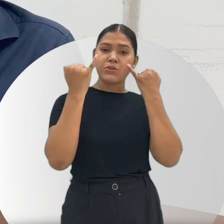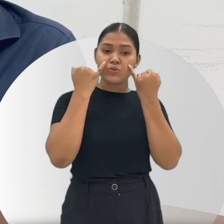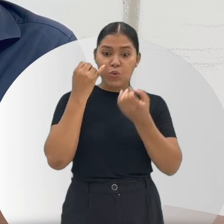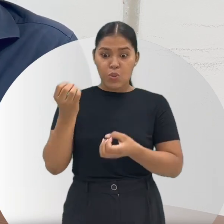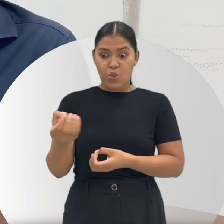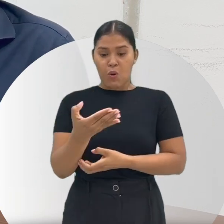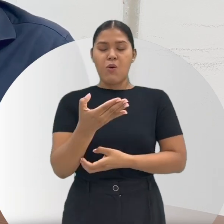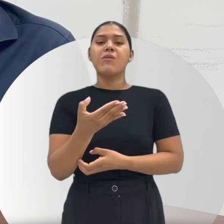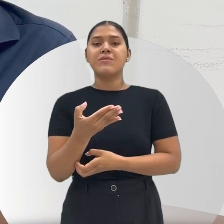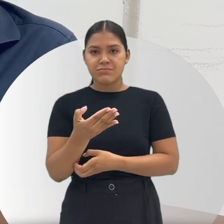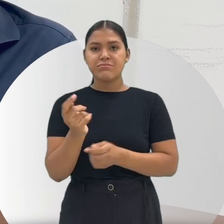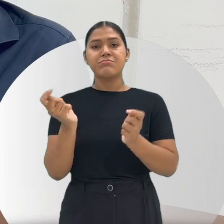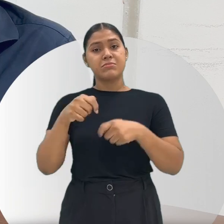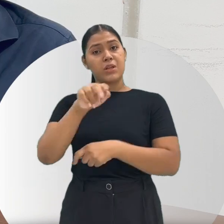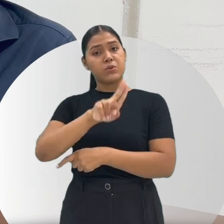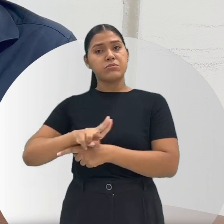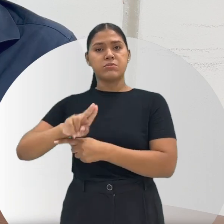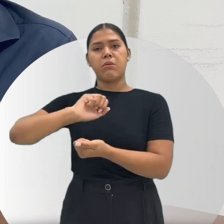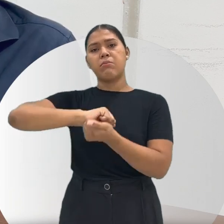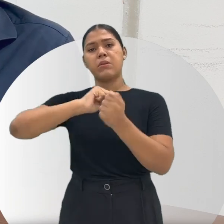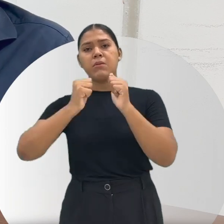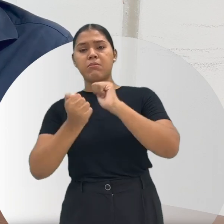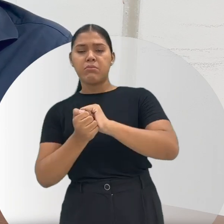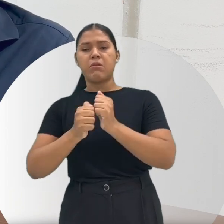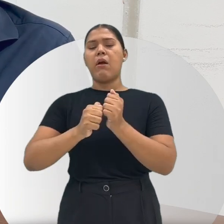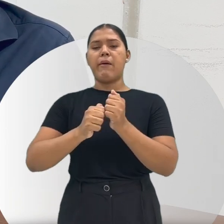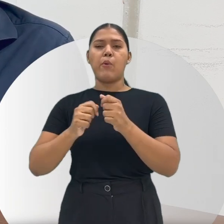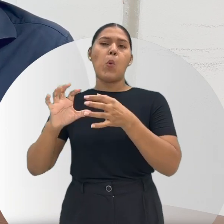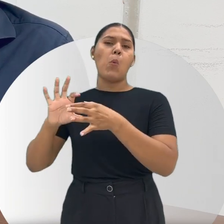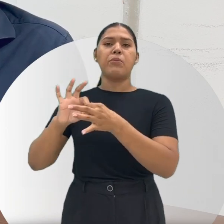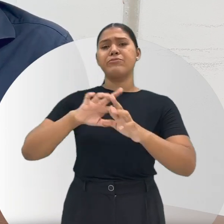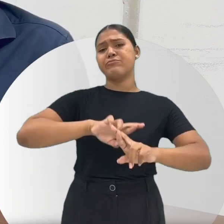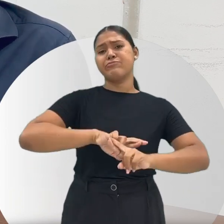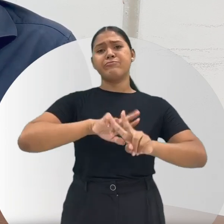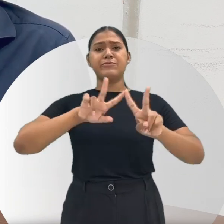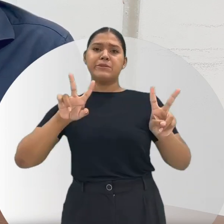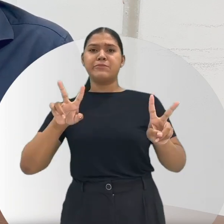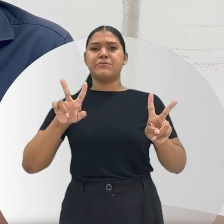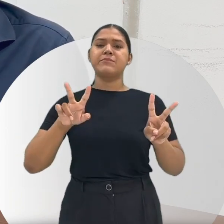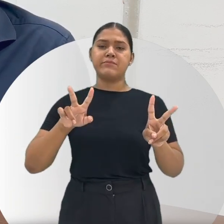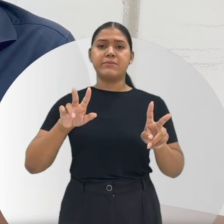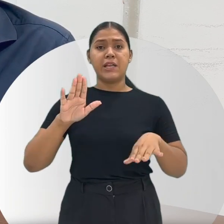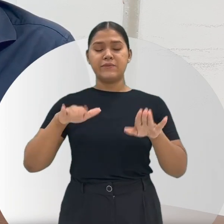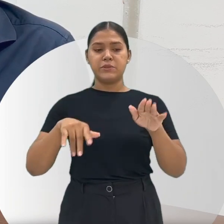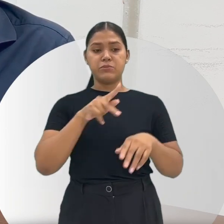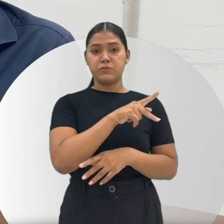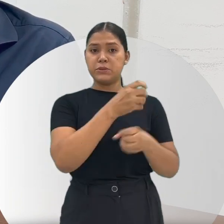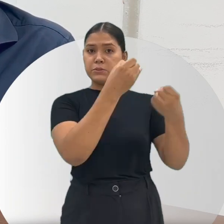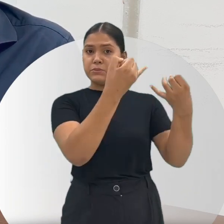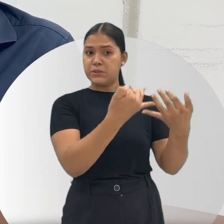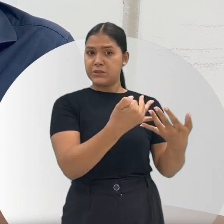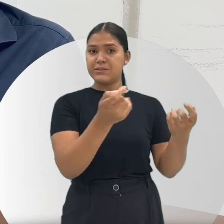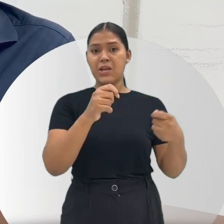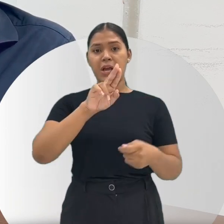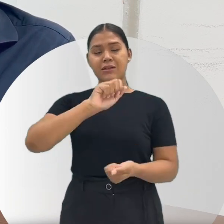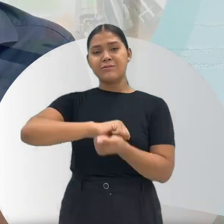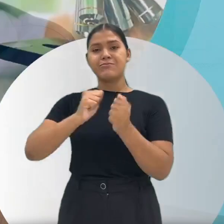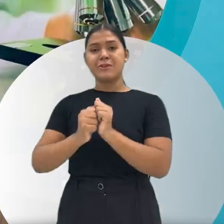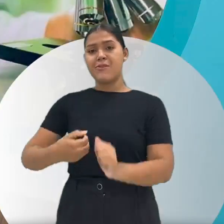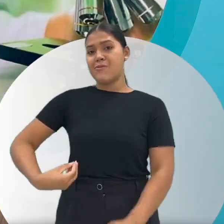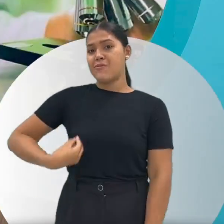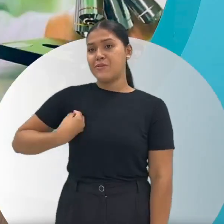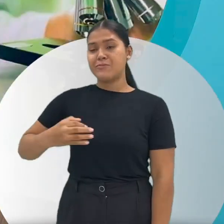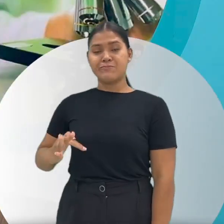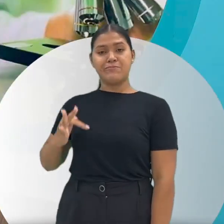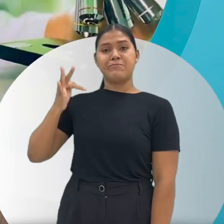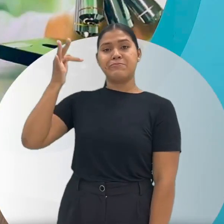vai ser aplicada a outro conceito, outro contexto completamente diferente daquilo que de repente o professor está discutindo com você. Muito